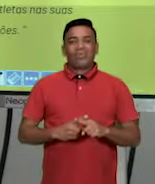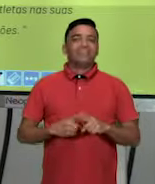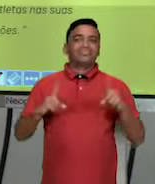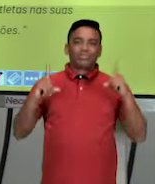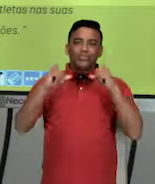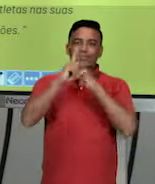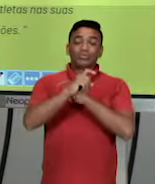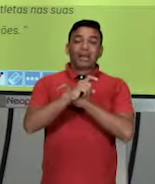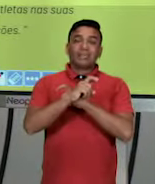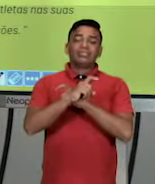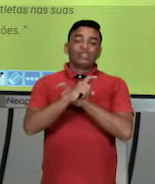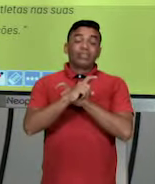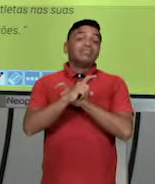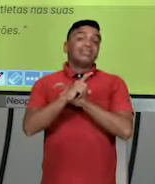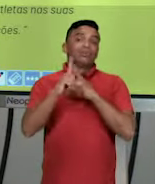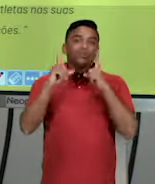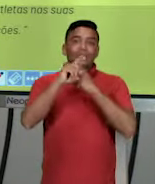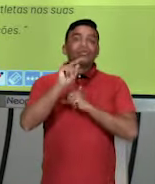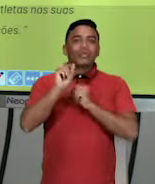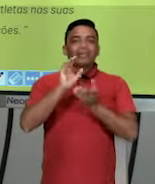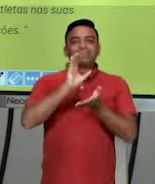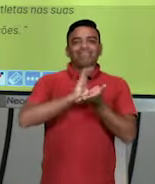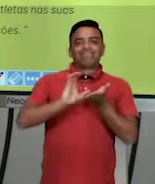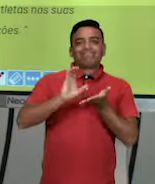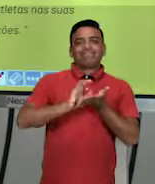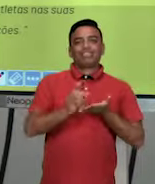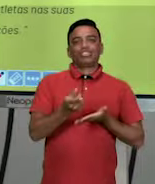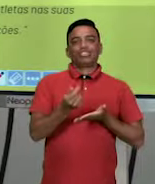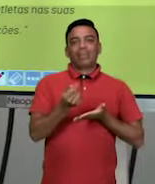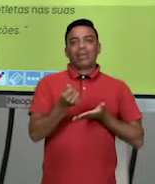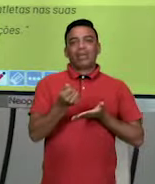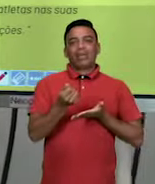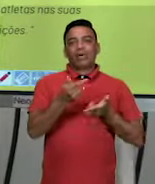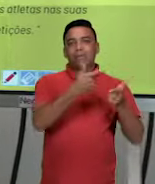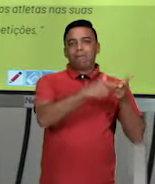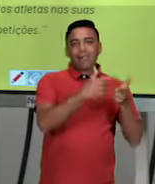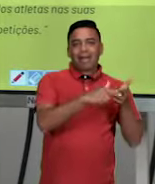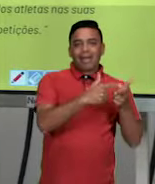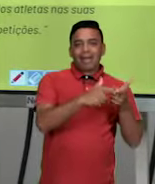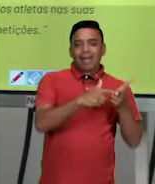dificuldade financeira, e eu tenho o efeito, que é justamente